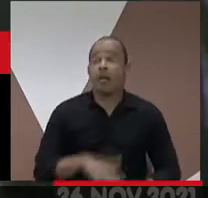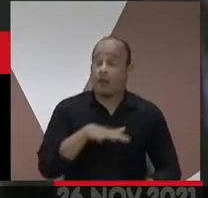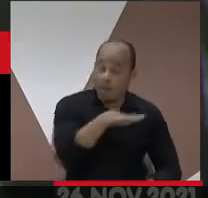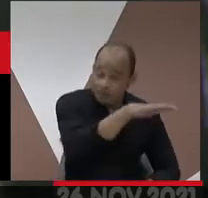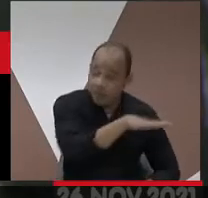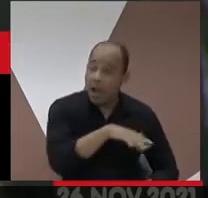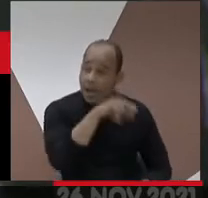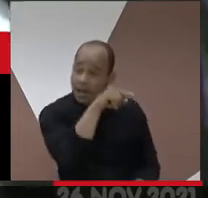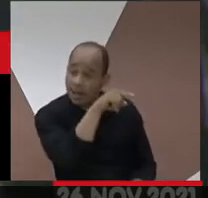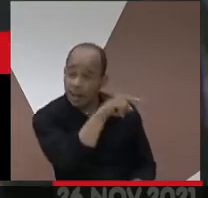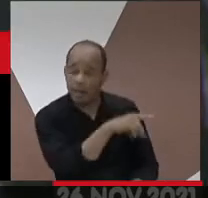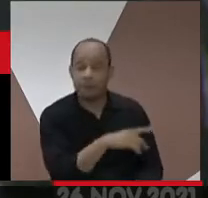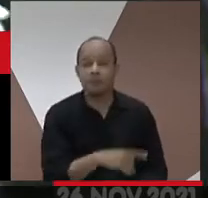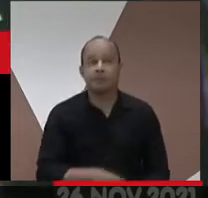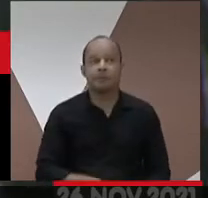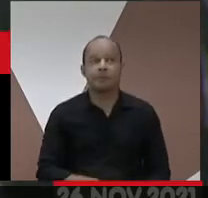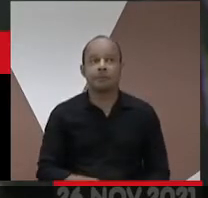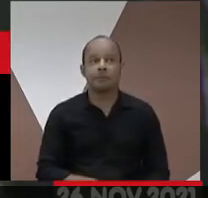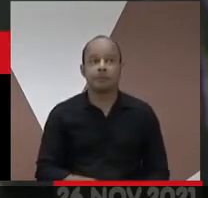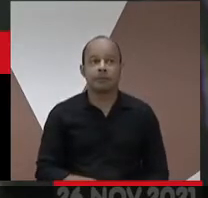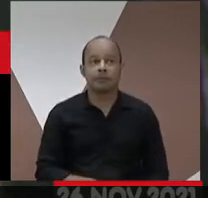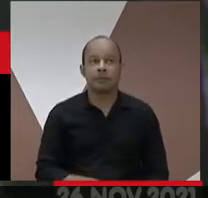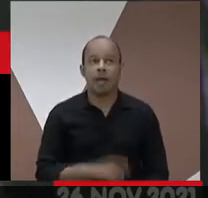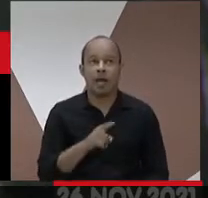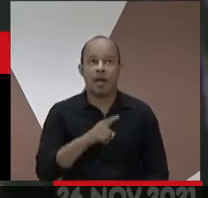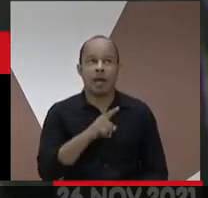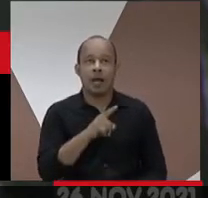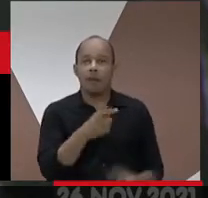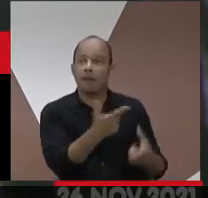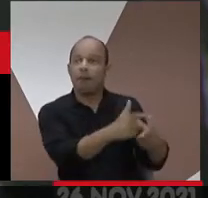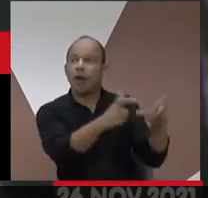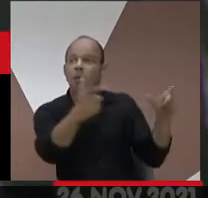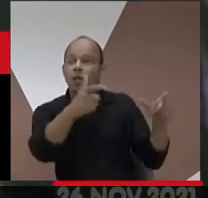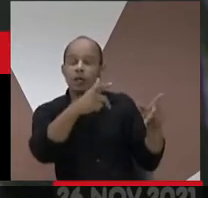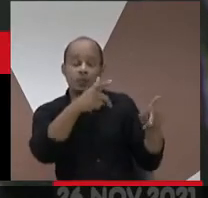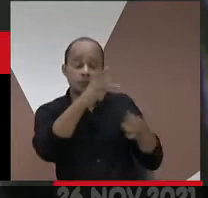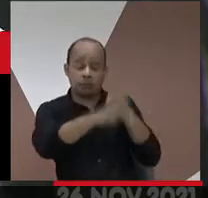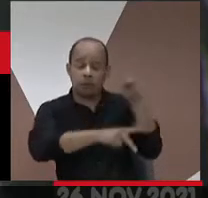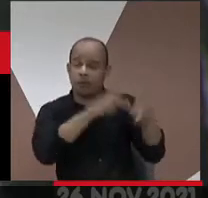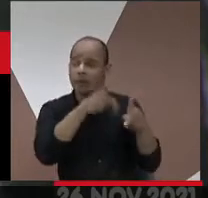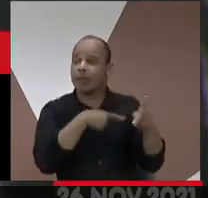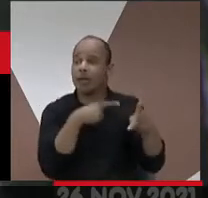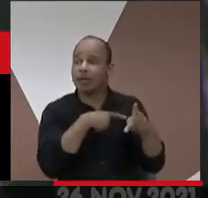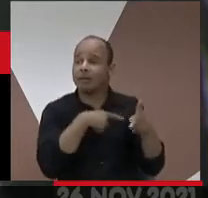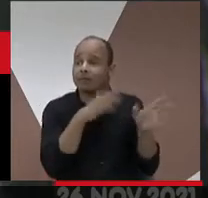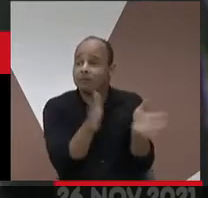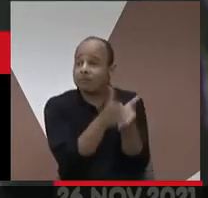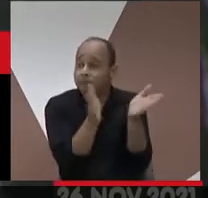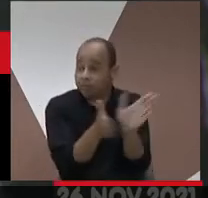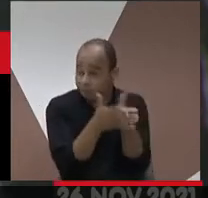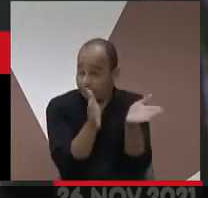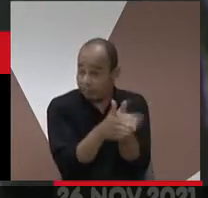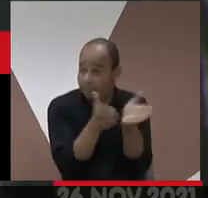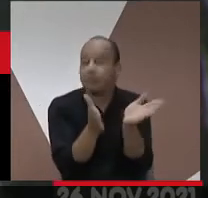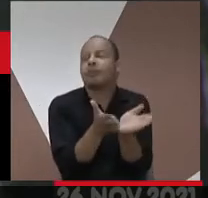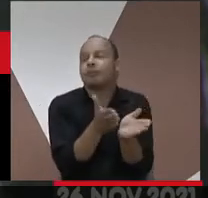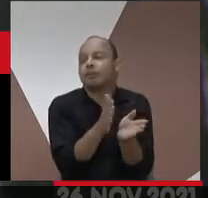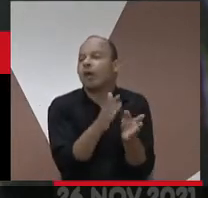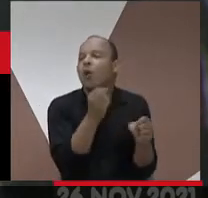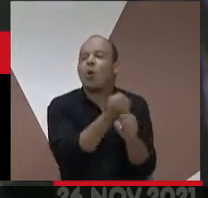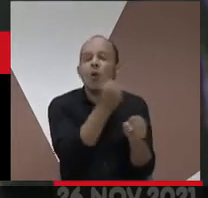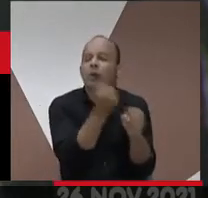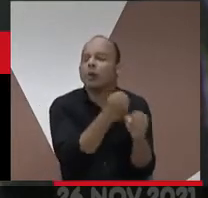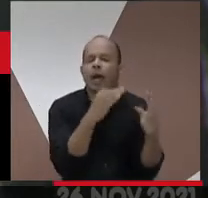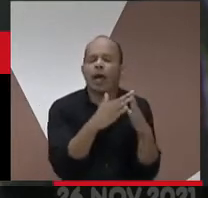na maioria, por moradores de baixo poder aquisitivo, onde construíram suas casas de forma